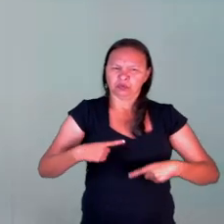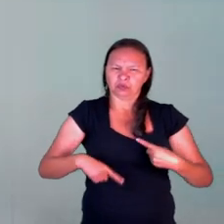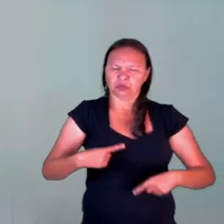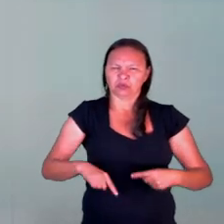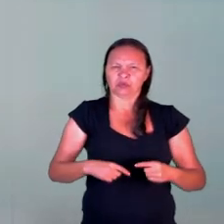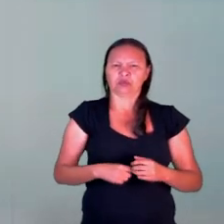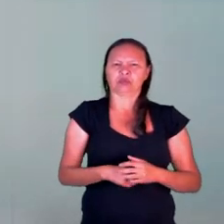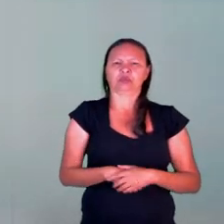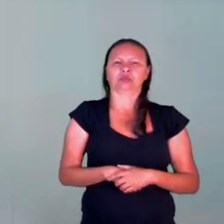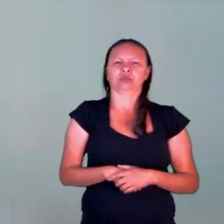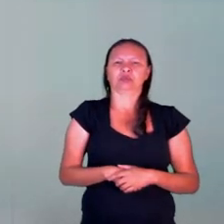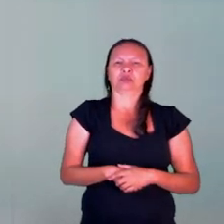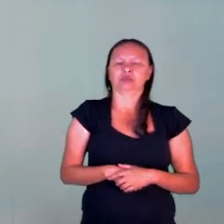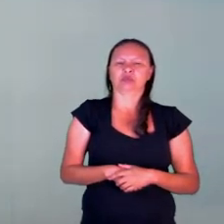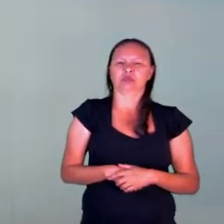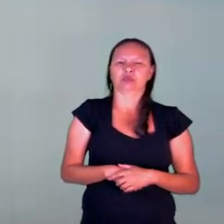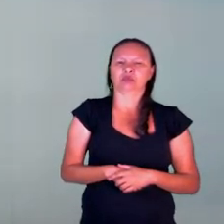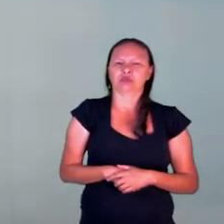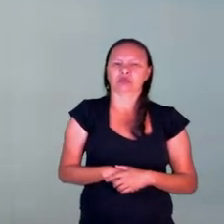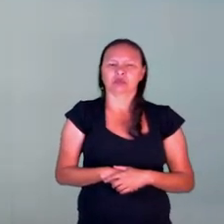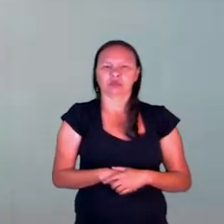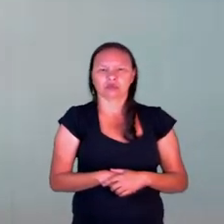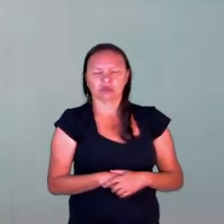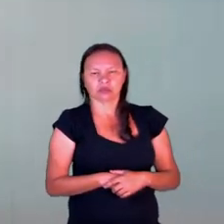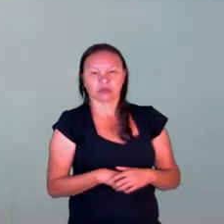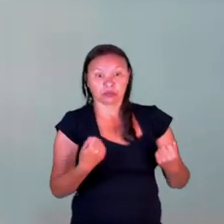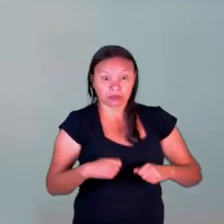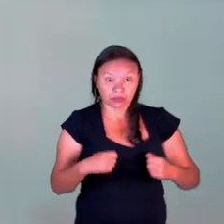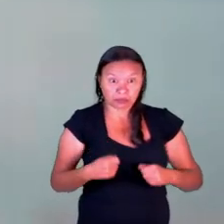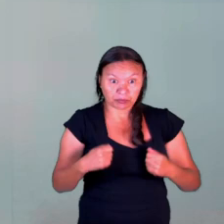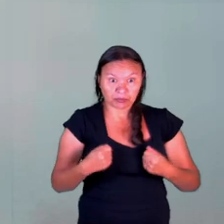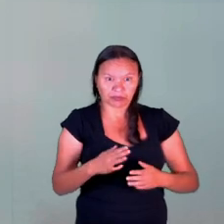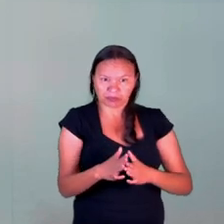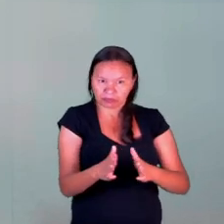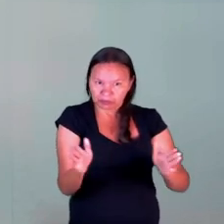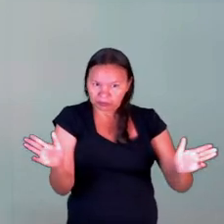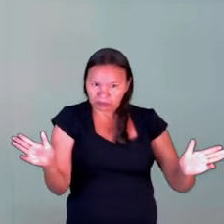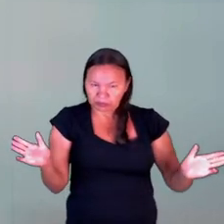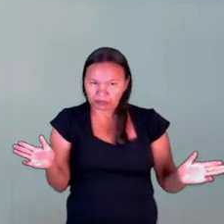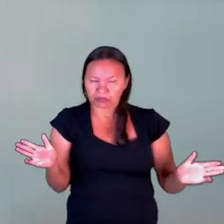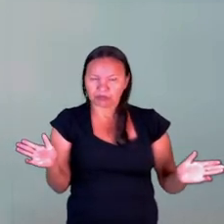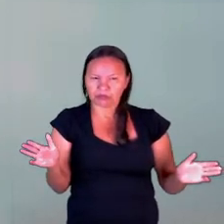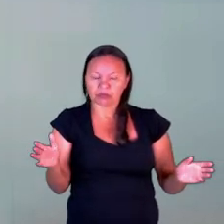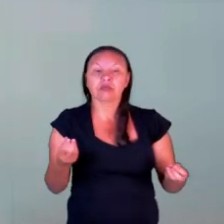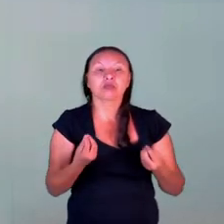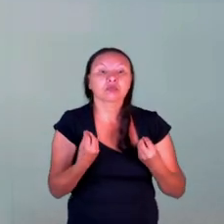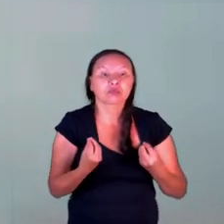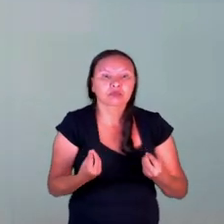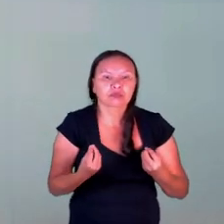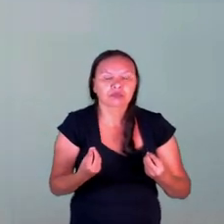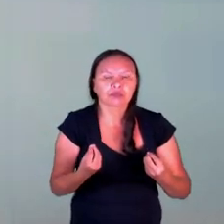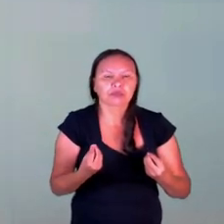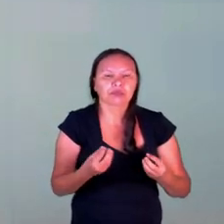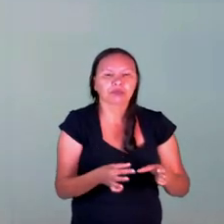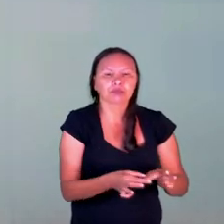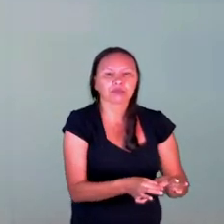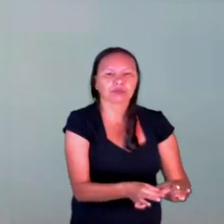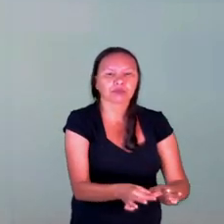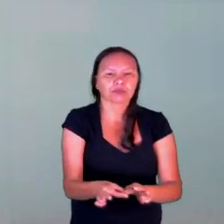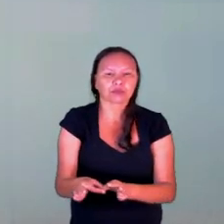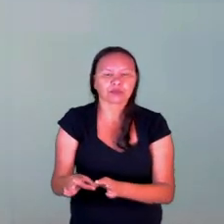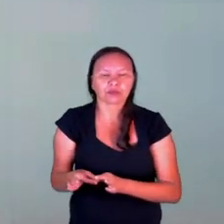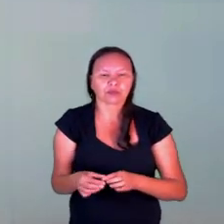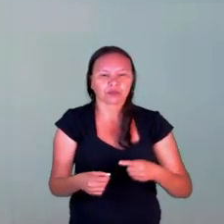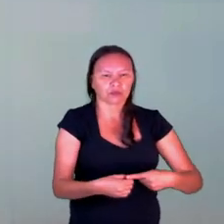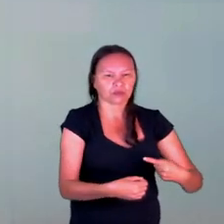povos eh a gente deixa deixou muito aberto essa questão de quem vai coordenar por exemplo em cada estado inclusive